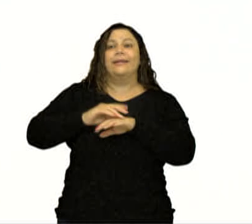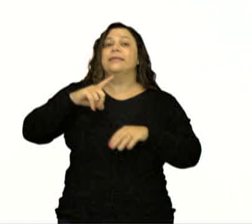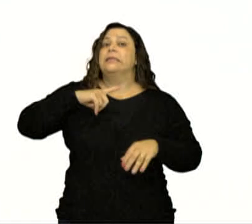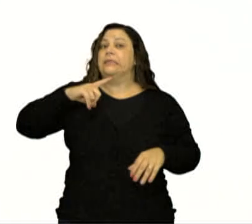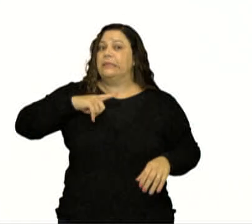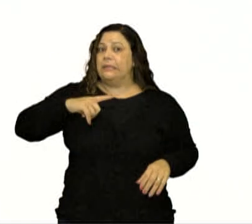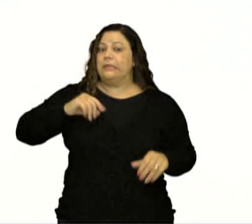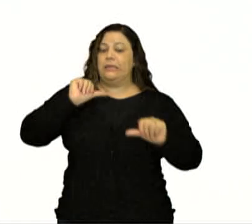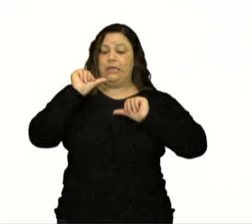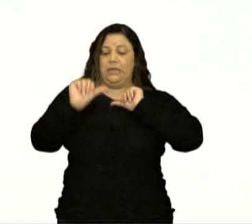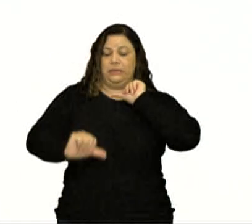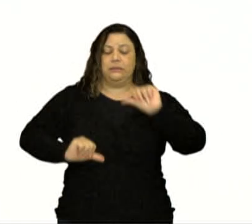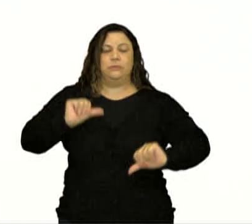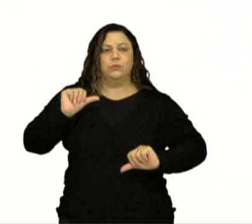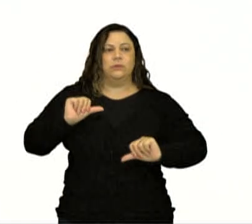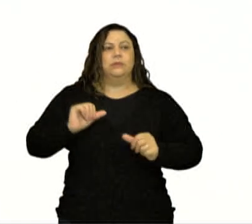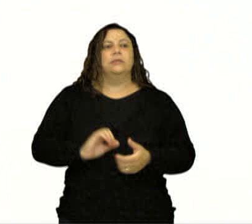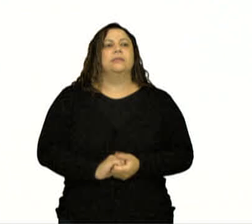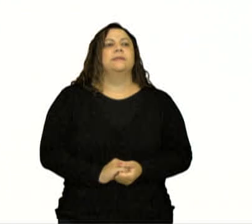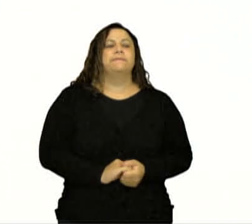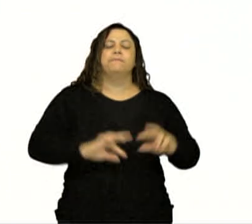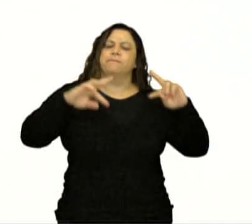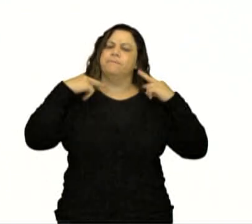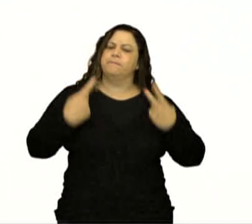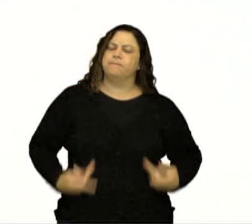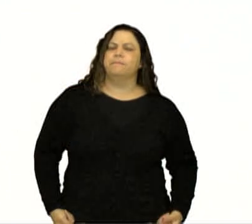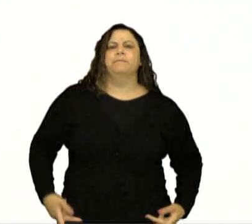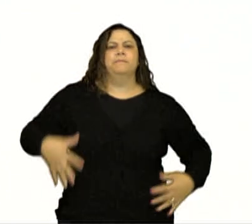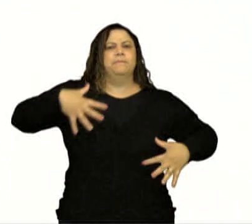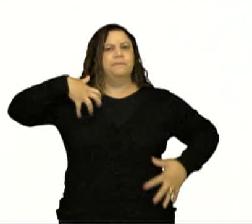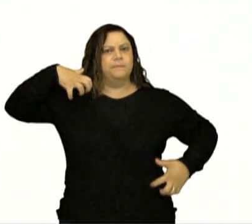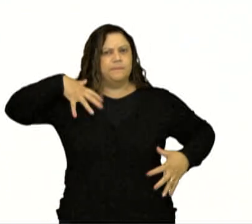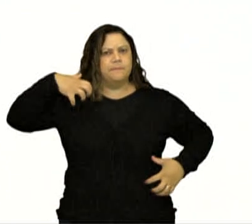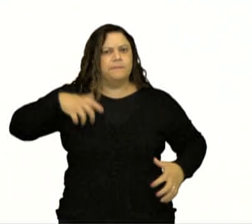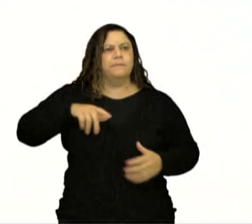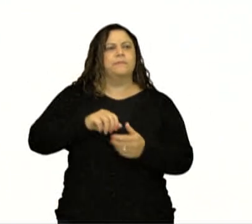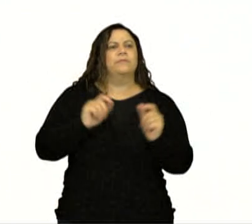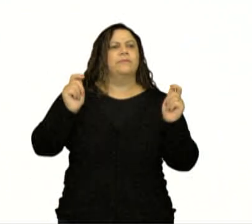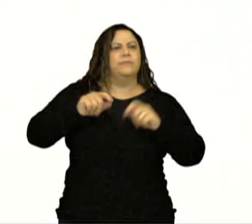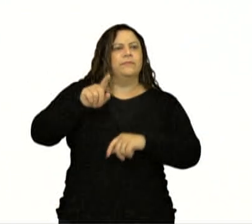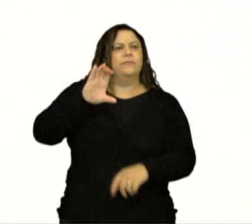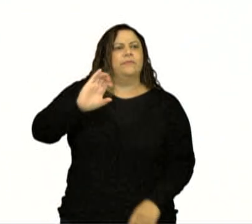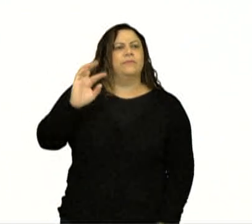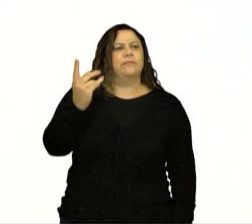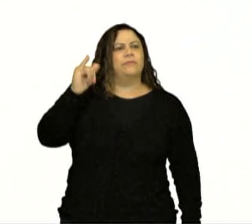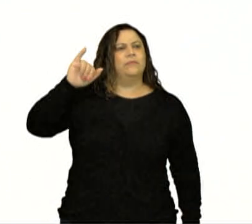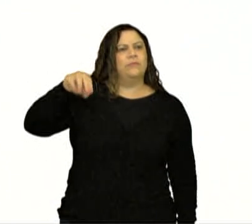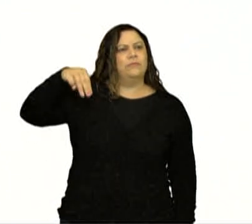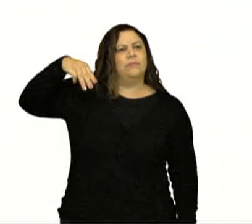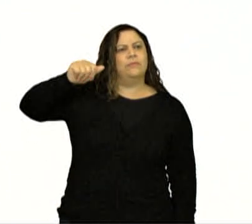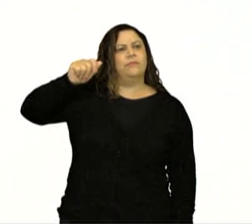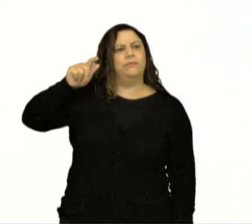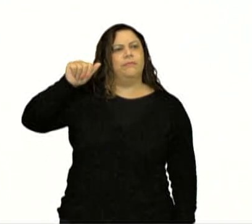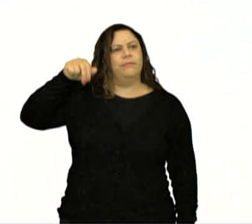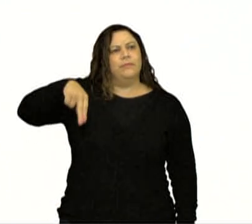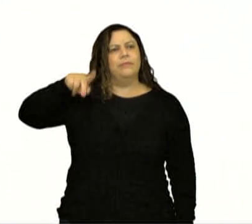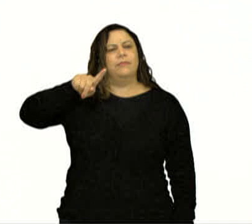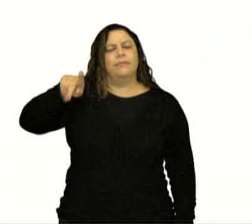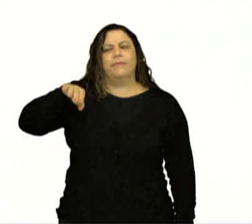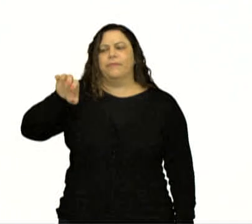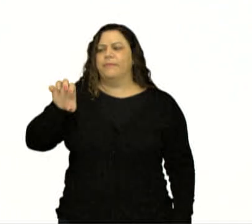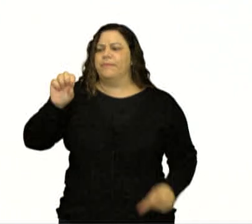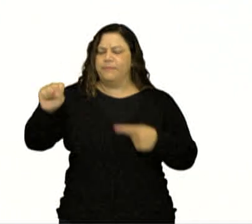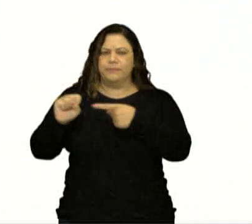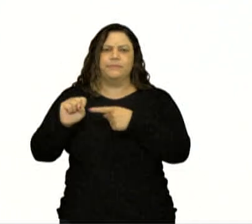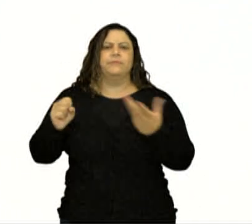mudança. Humanos e chimpanzés têm genomas que são muito parecidos, gente. 98,8% de semelhança. Então,